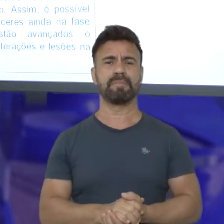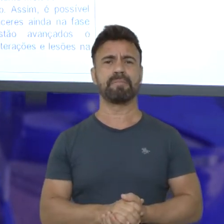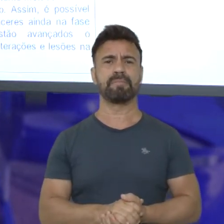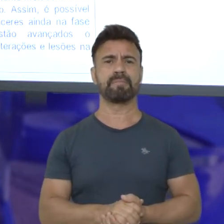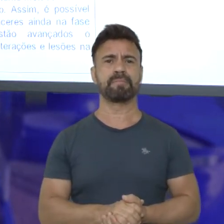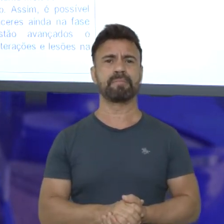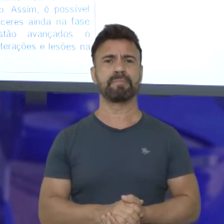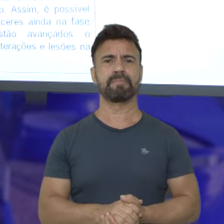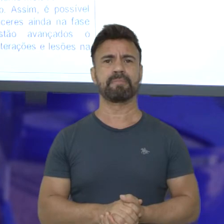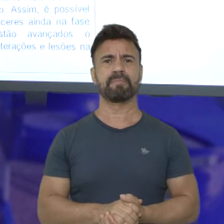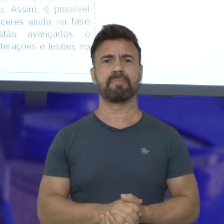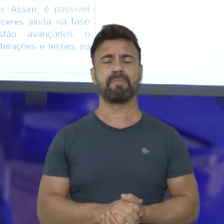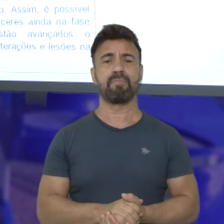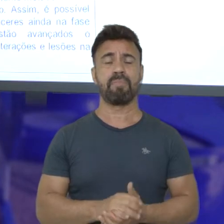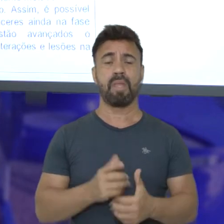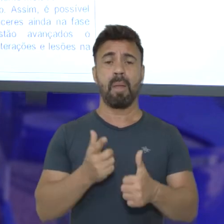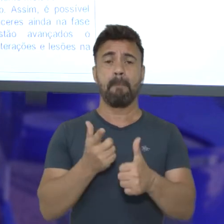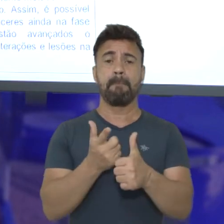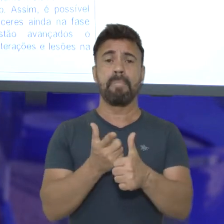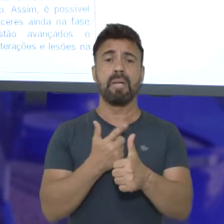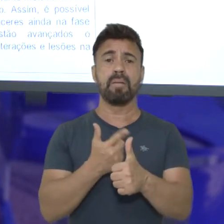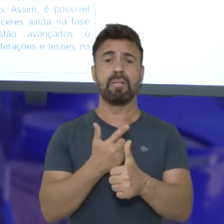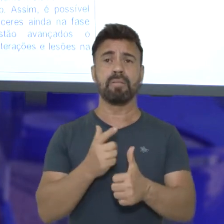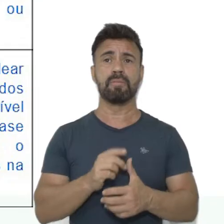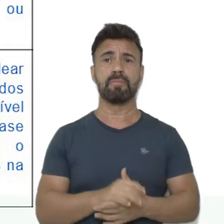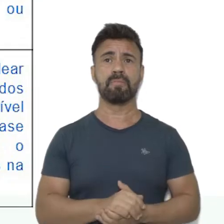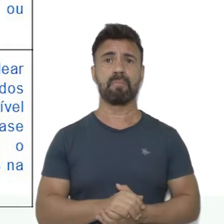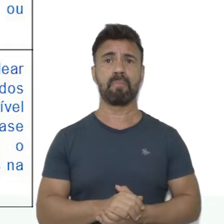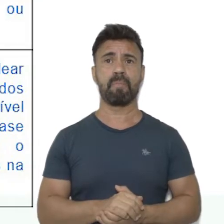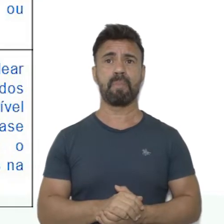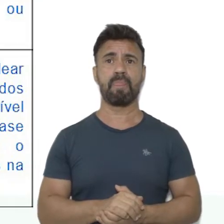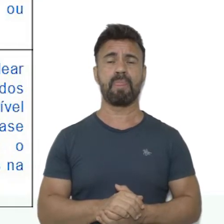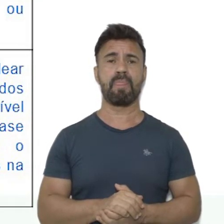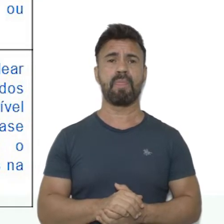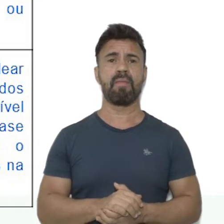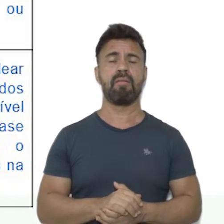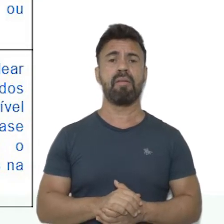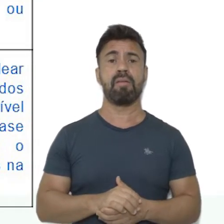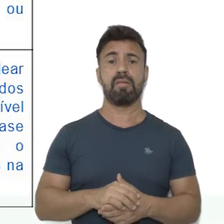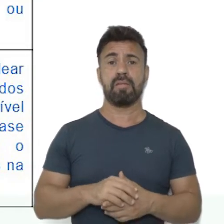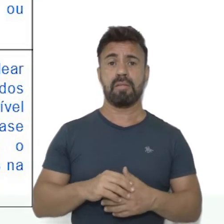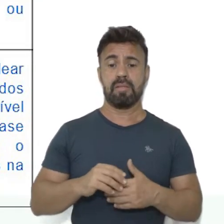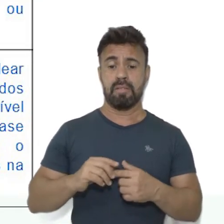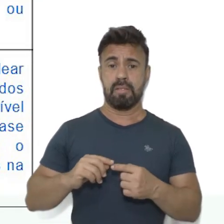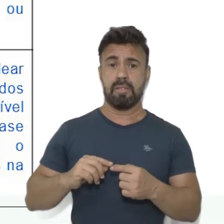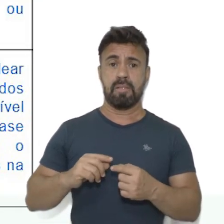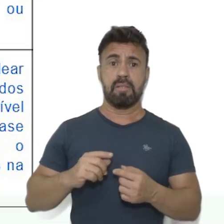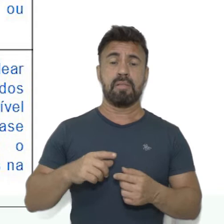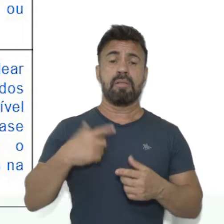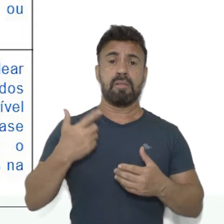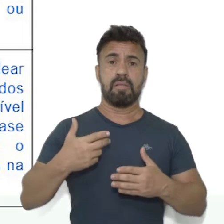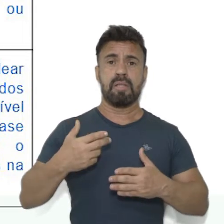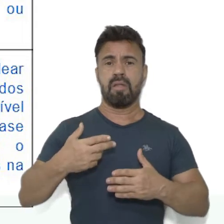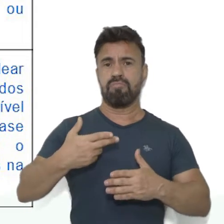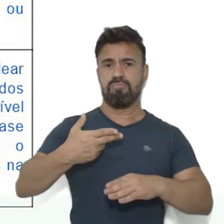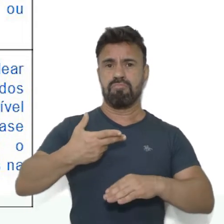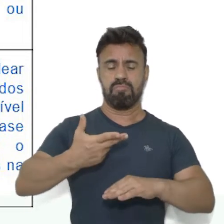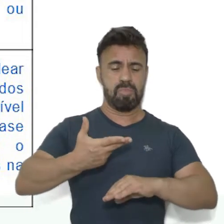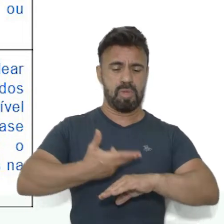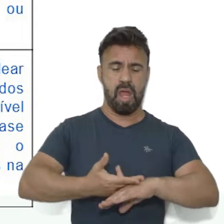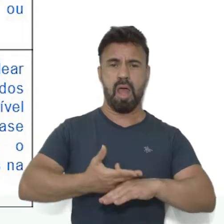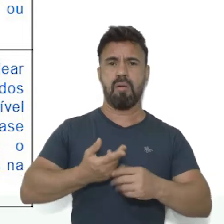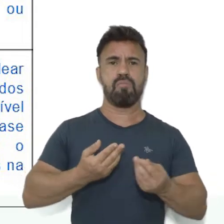aqui agora. Então, o primeiro ponto diz aqui, ó. Após realizar algum exame ou fazer uma terapia